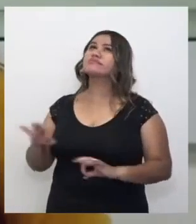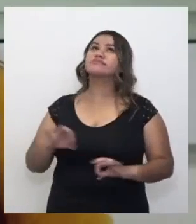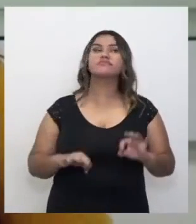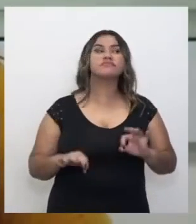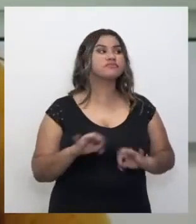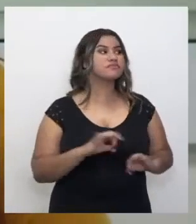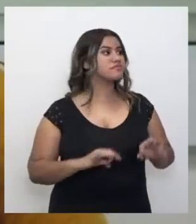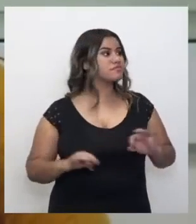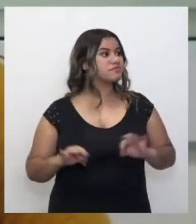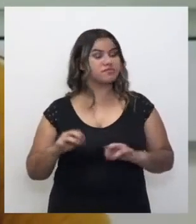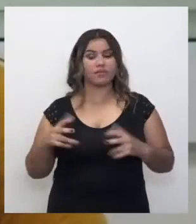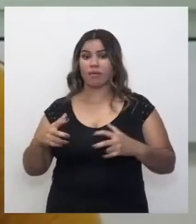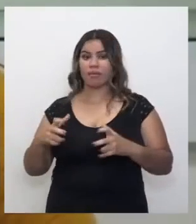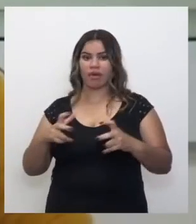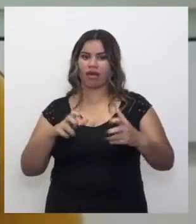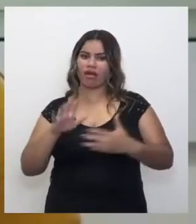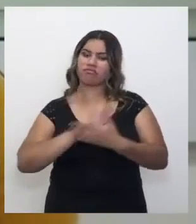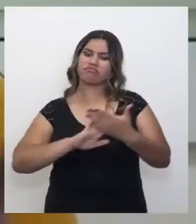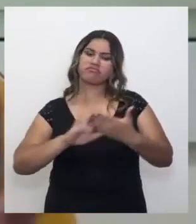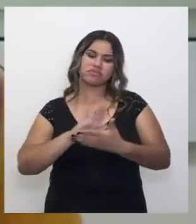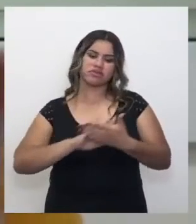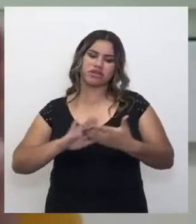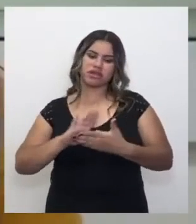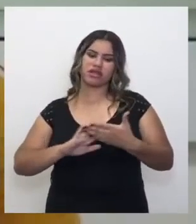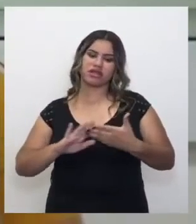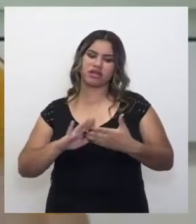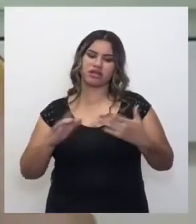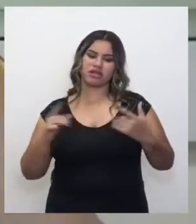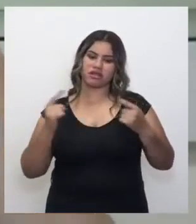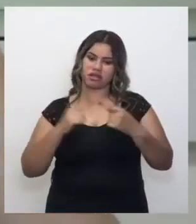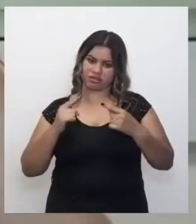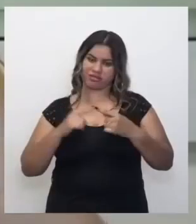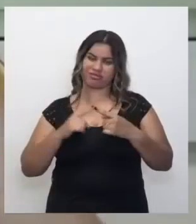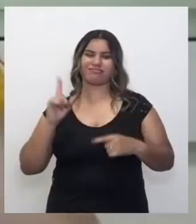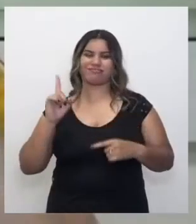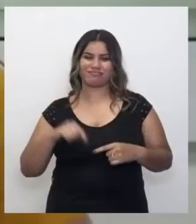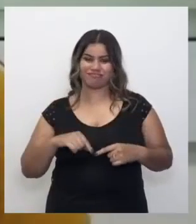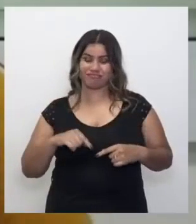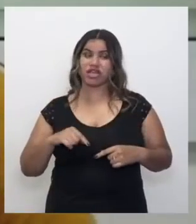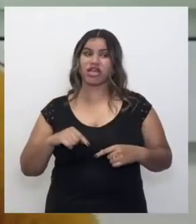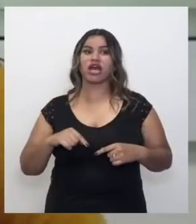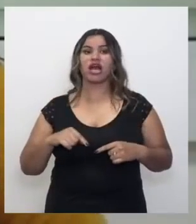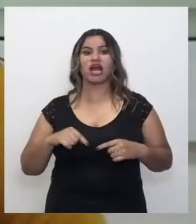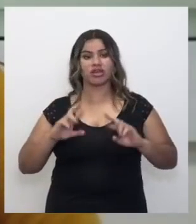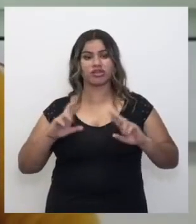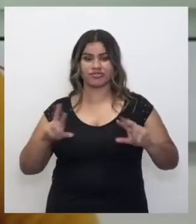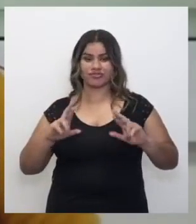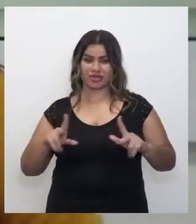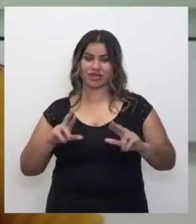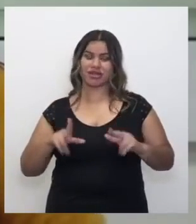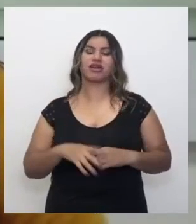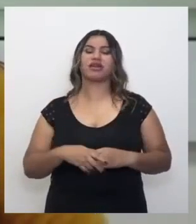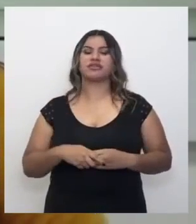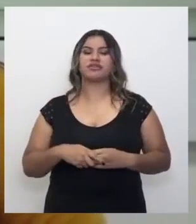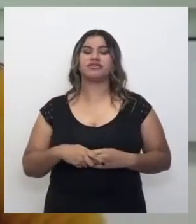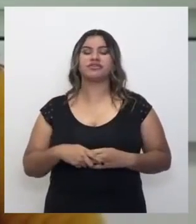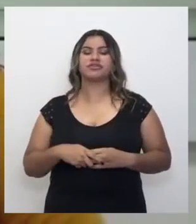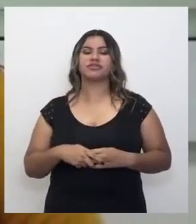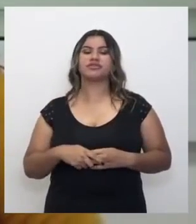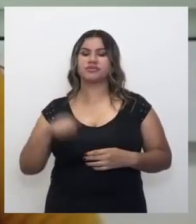fazendo as coisas, né? Então, um pouco assim, nesse sentido, a distinção, né, que a Heller